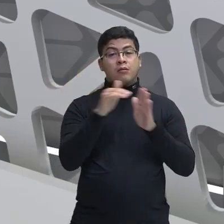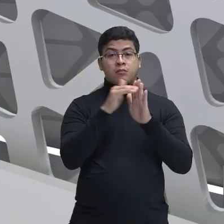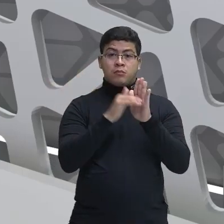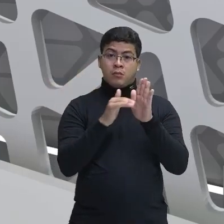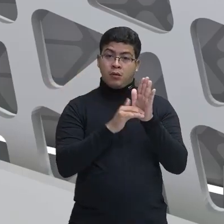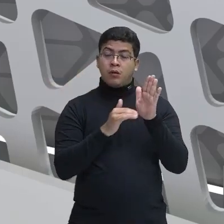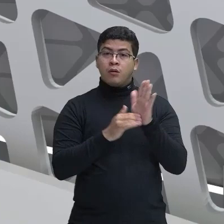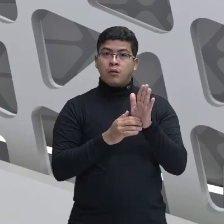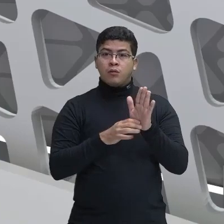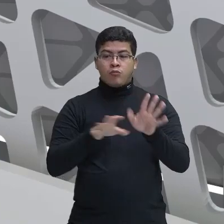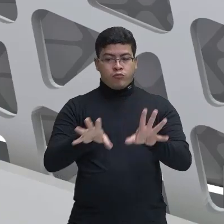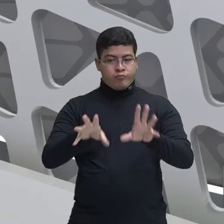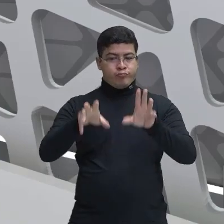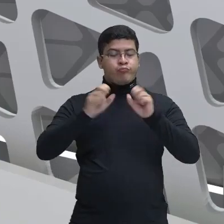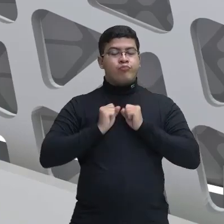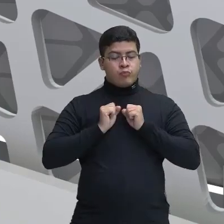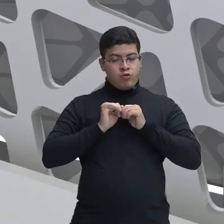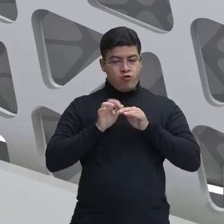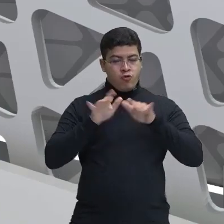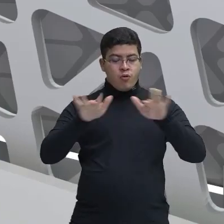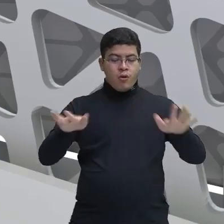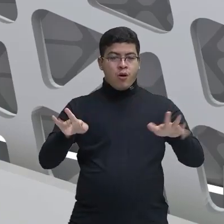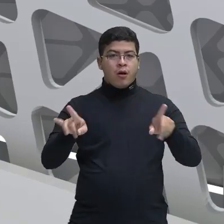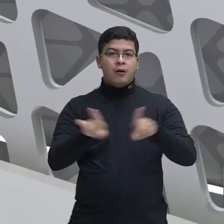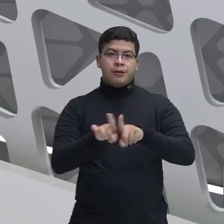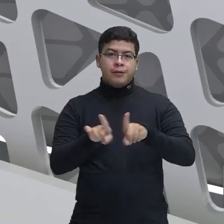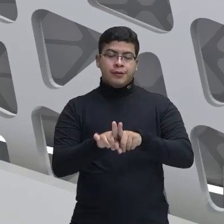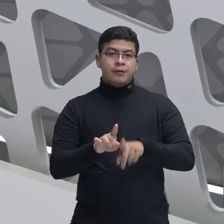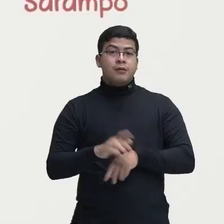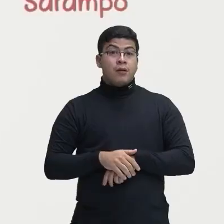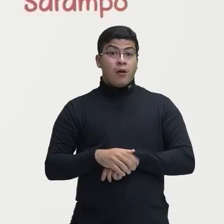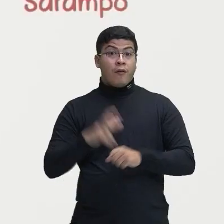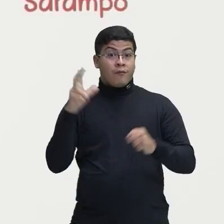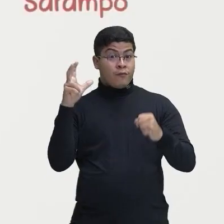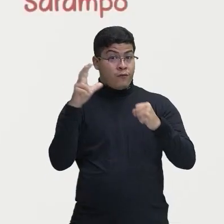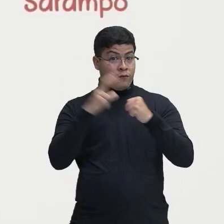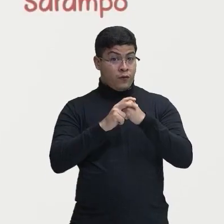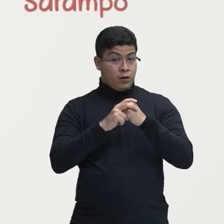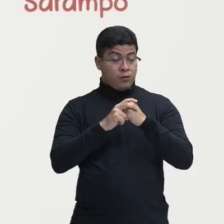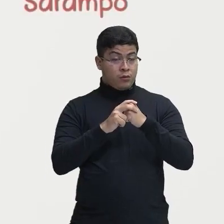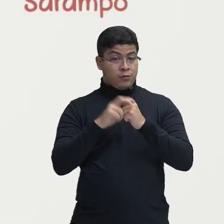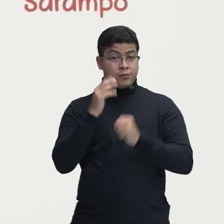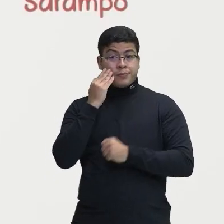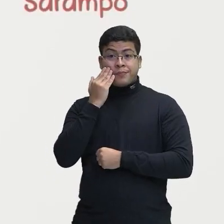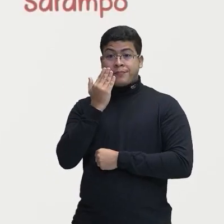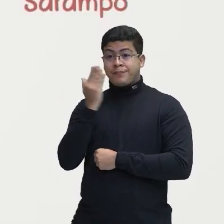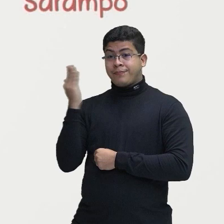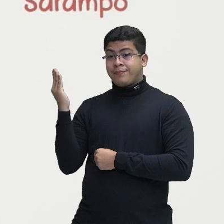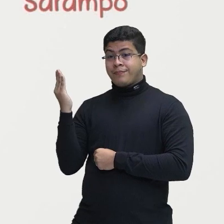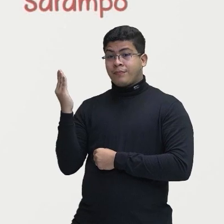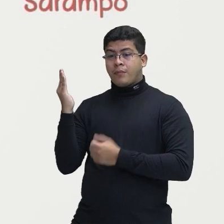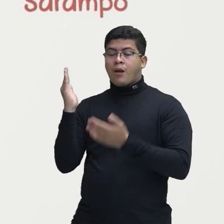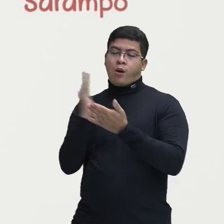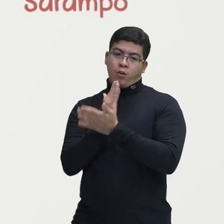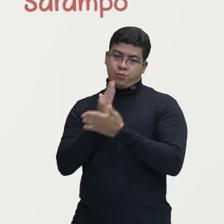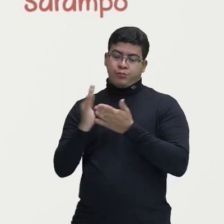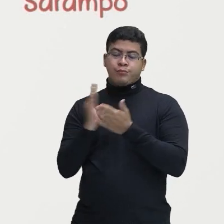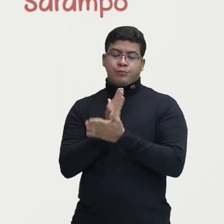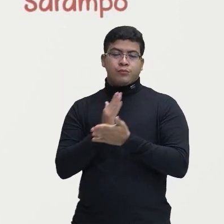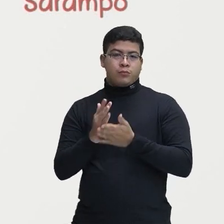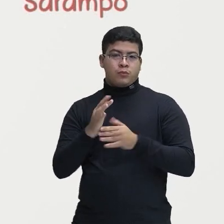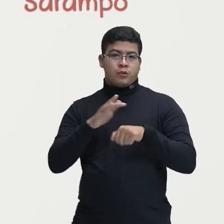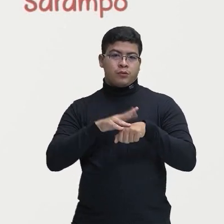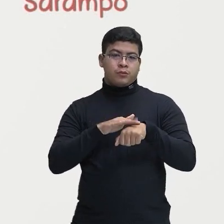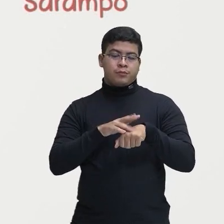são infecciosas e que são causadas por vírus. Né? A gente observa aí algumas doenças, como, por